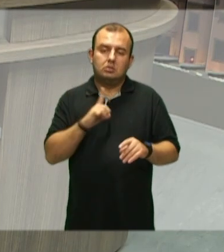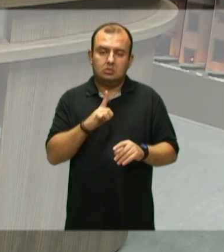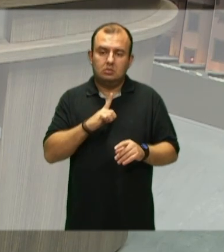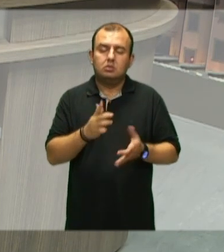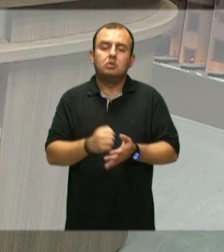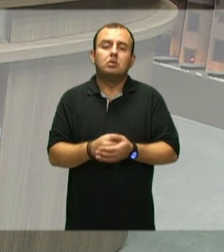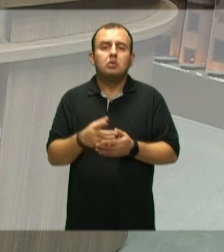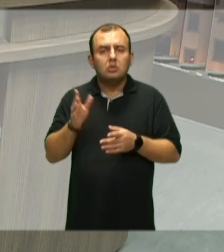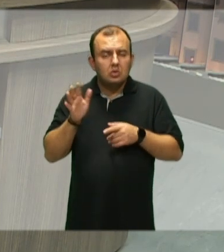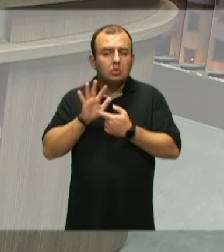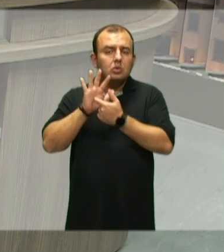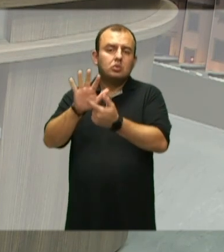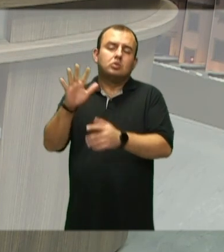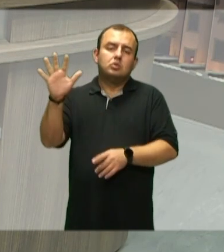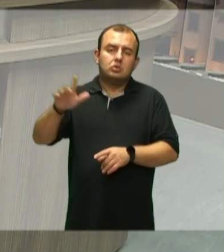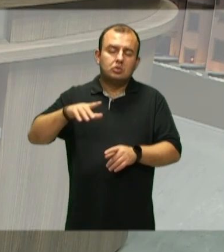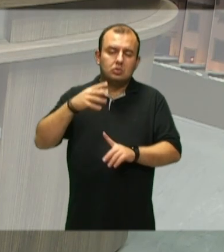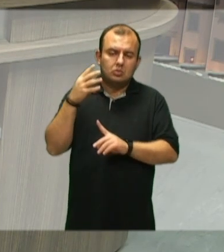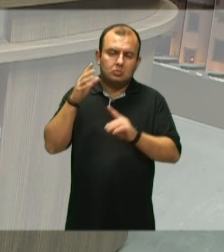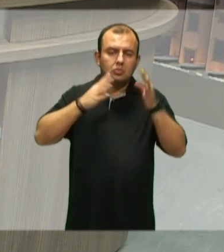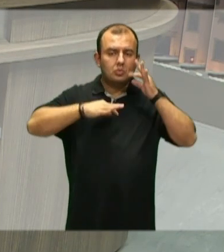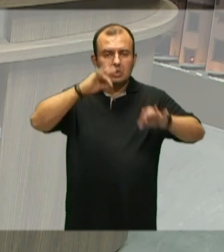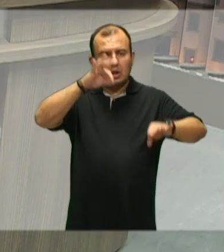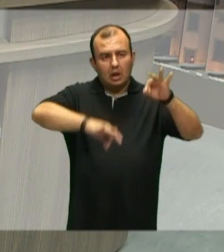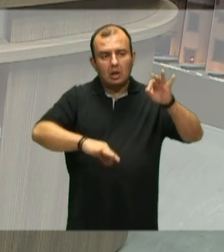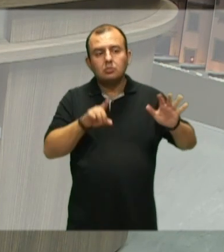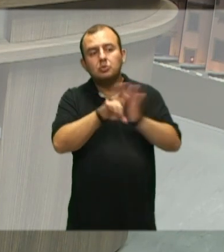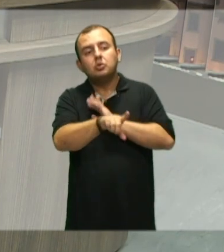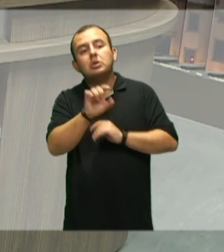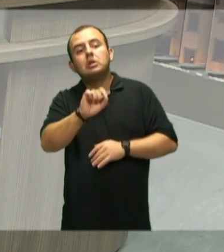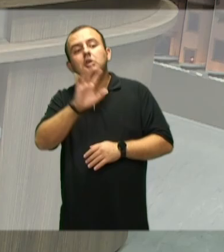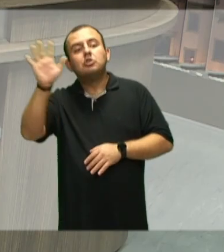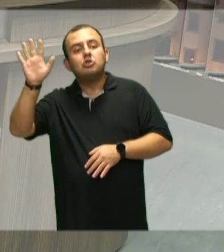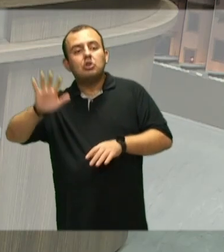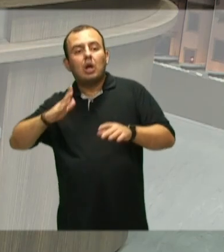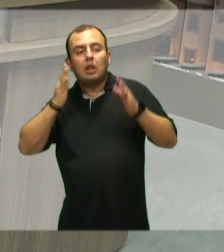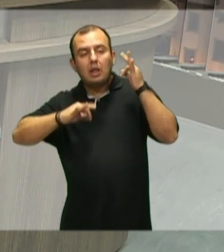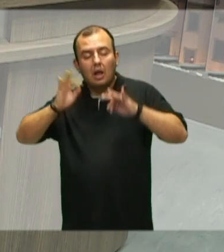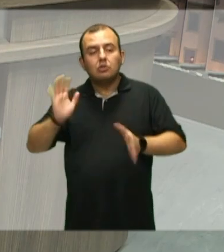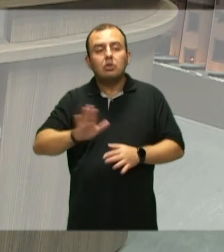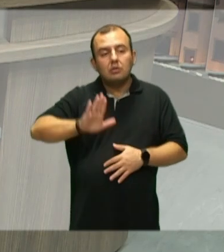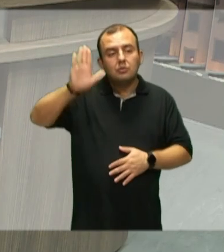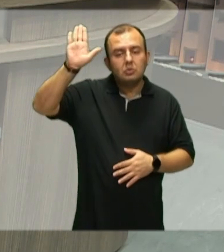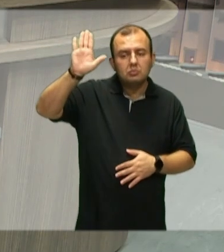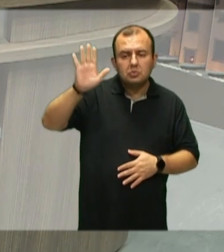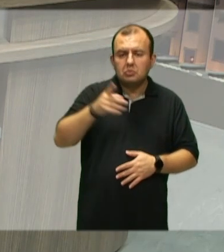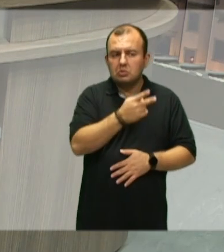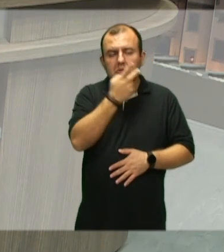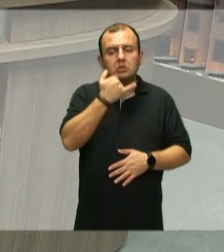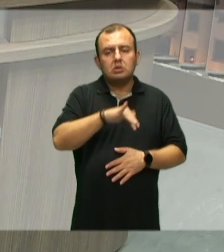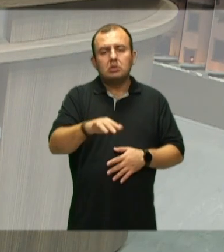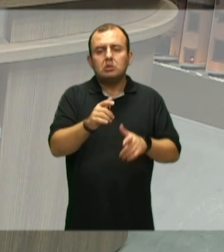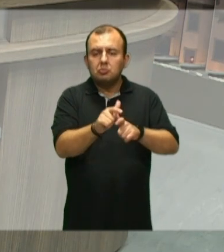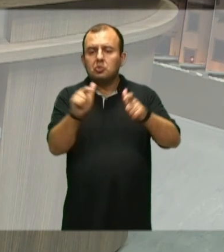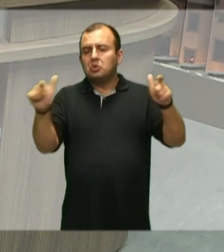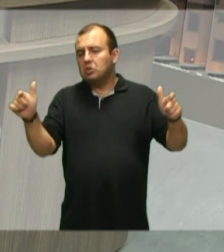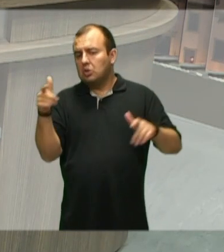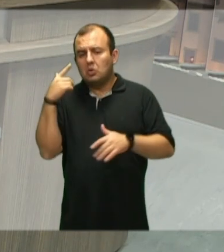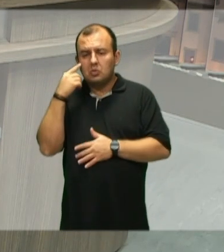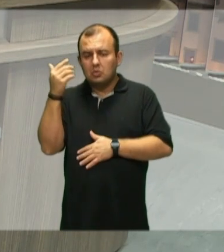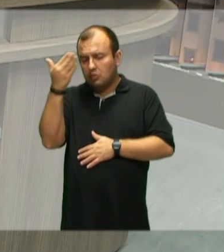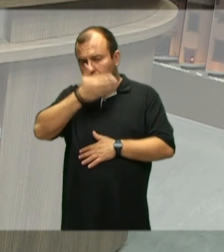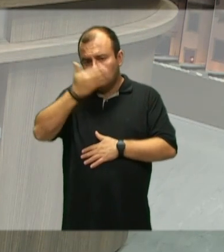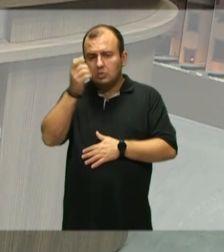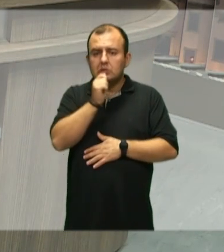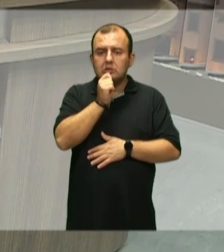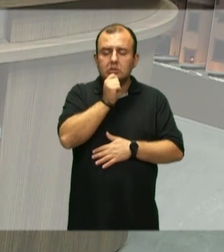quando a gente traz crianças para o teatro, normalmente a gente pergunta quem aqui já viu teatro alguma outra vez? Na grande maioria das vezes, elas têm nessa